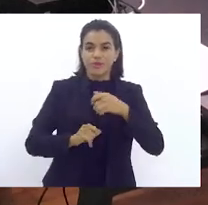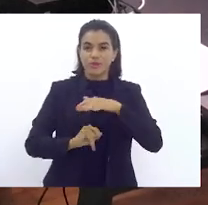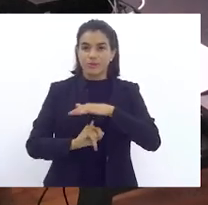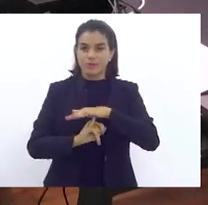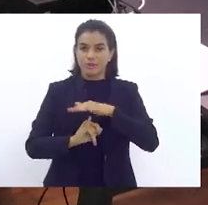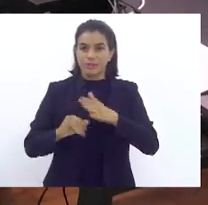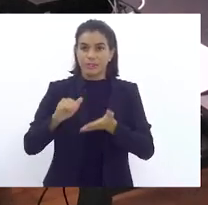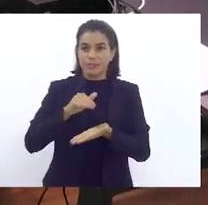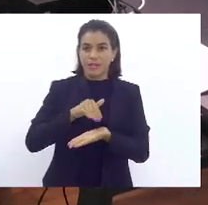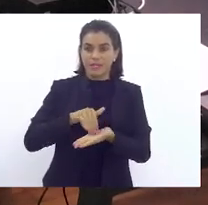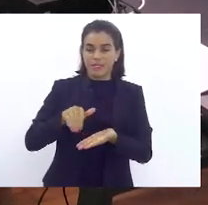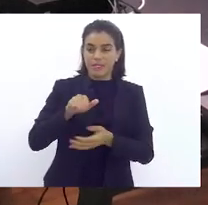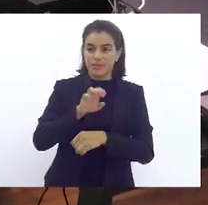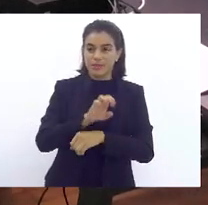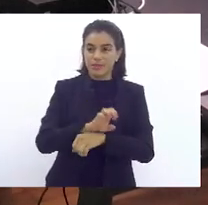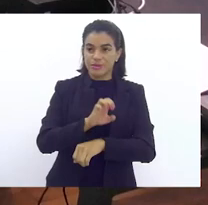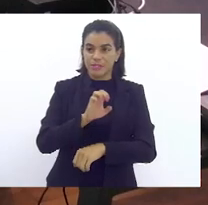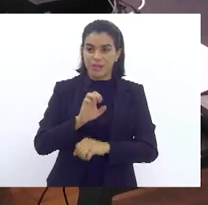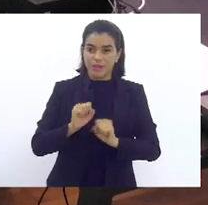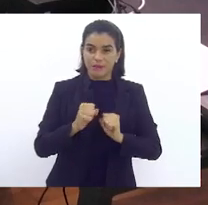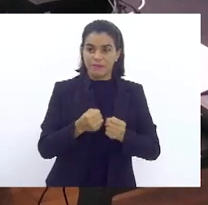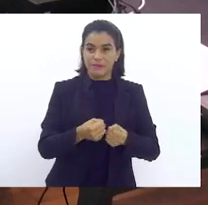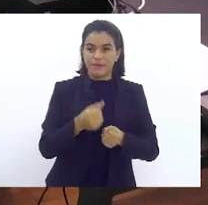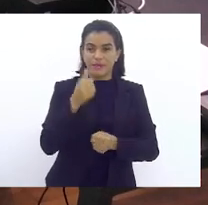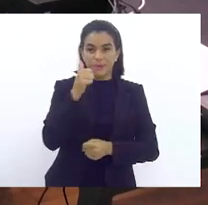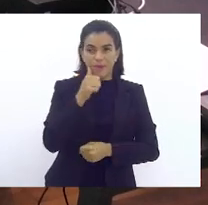da Secretaria de Estado da